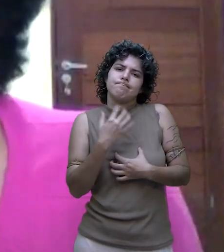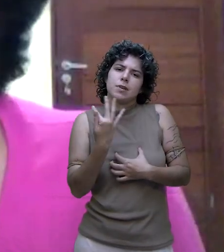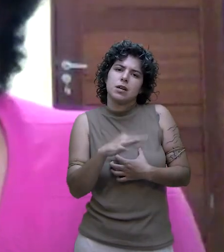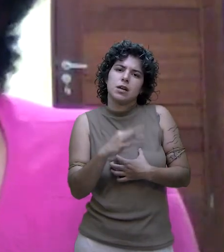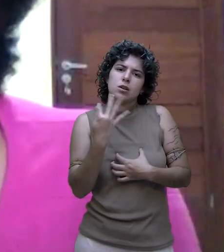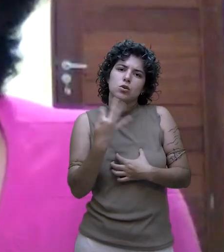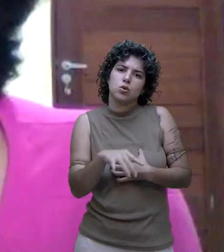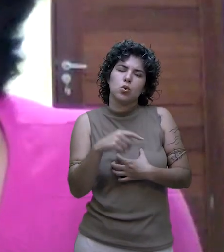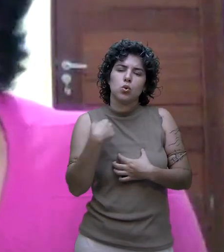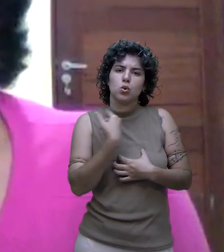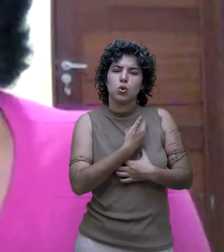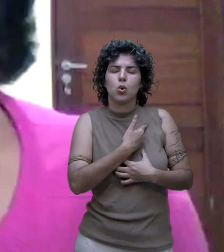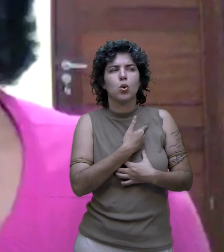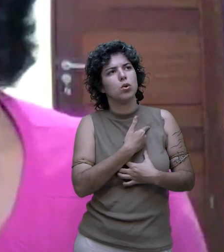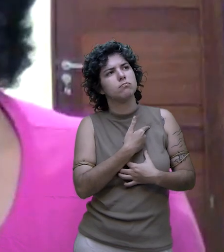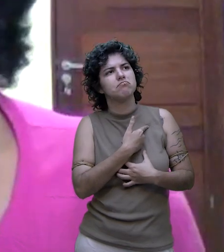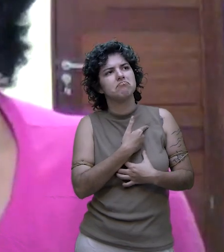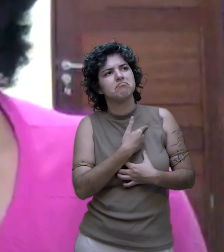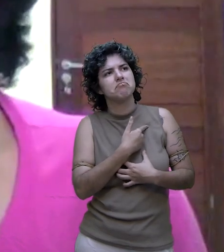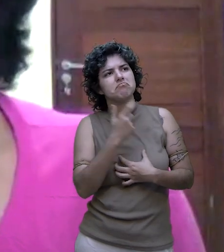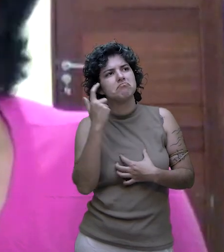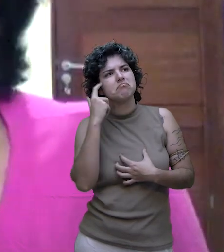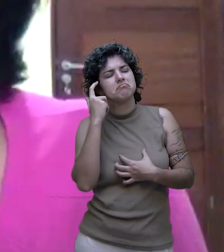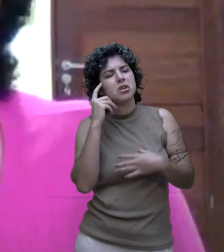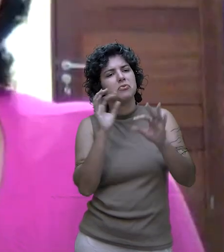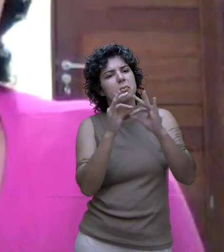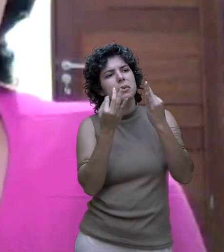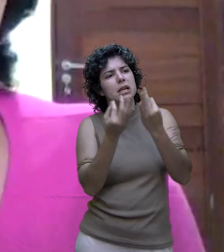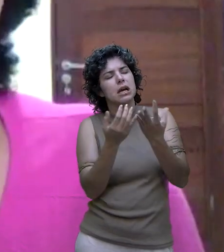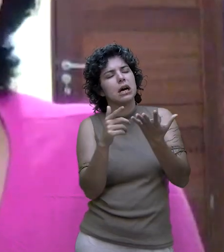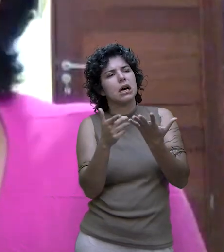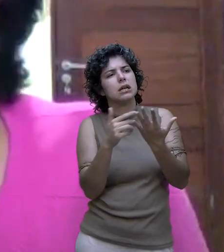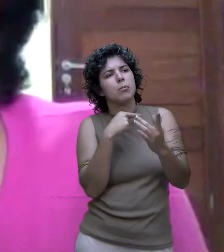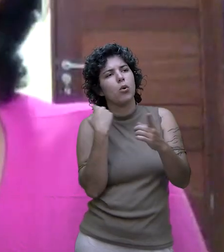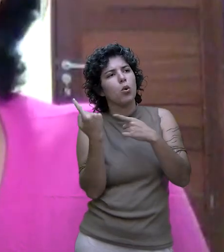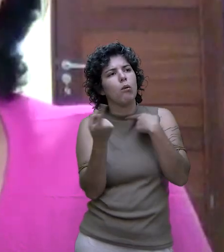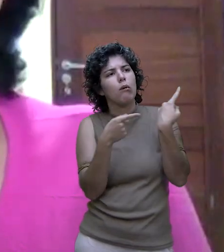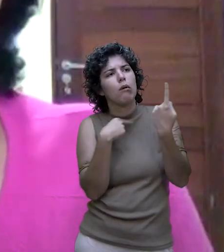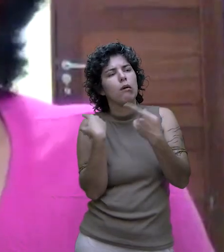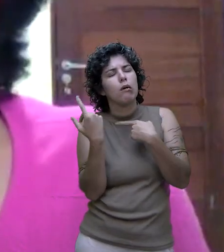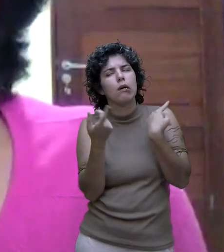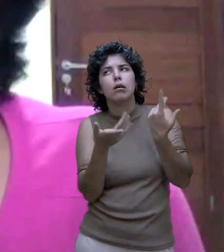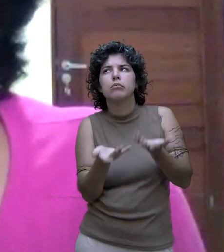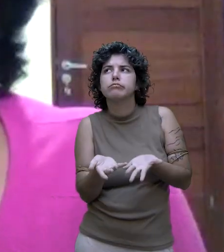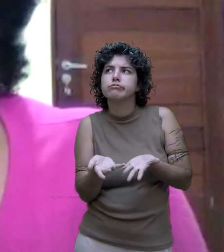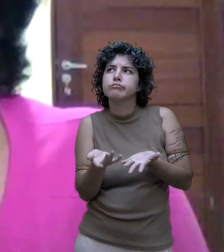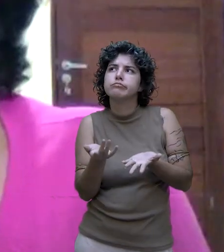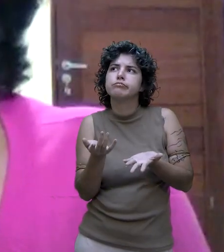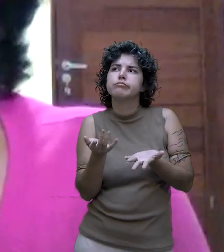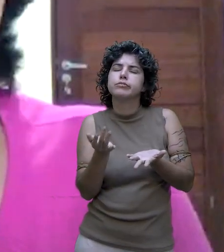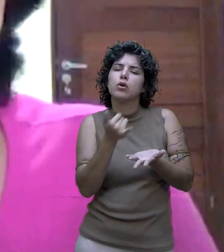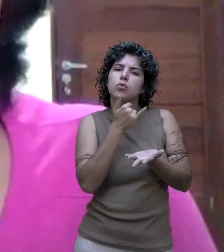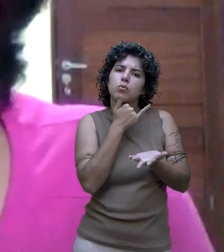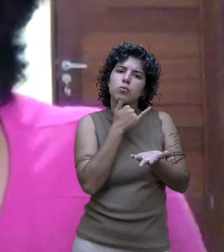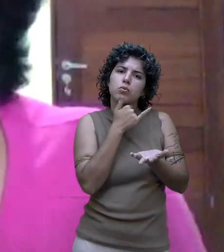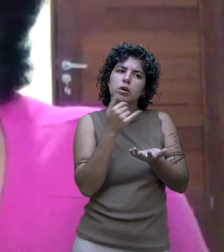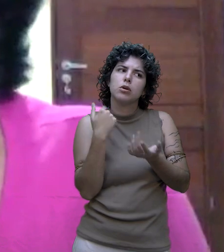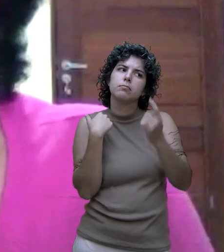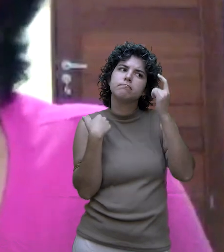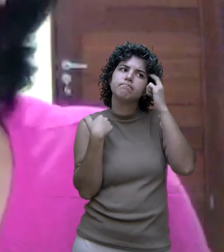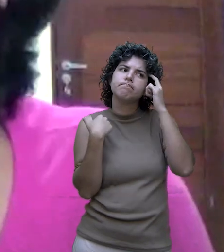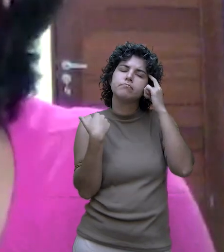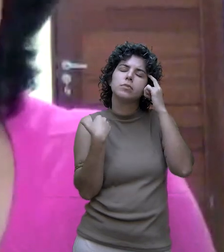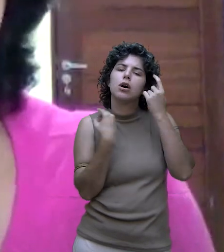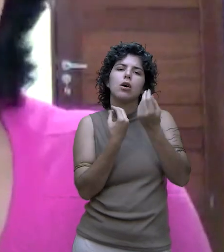tempo, né, que a gente perdeu, e aí eu fiquei me questionando quanto tempo a gente tem para correr atrás dos nossos sonhos, para correr atrás dos nossos